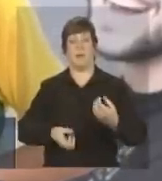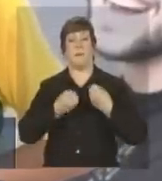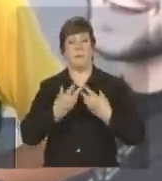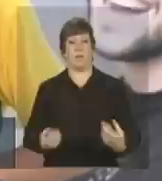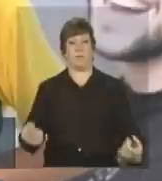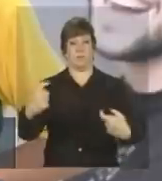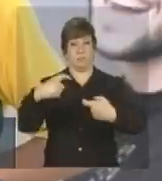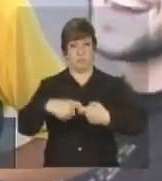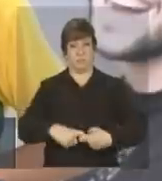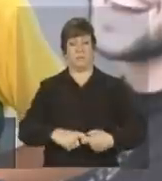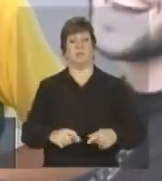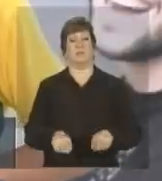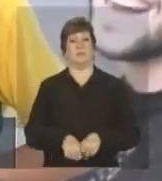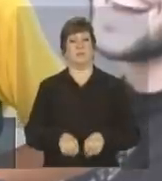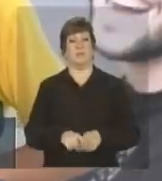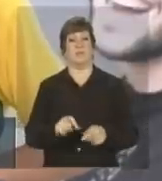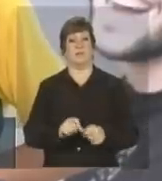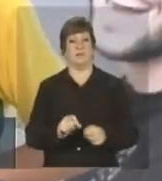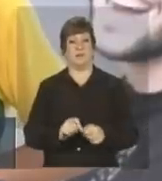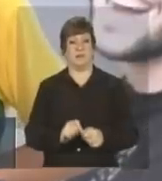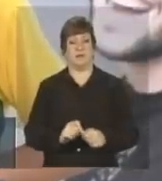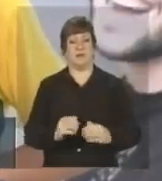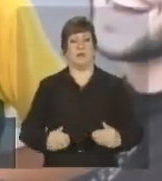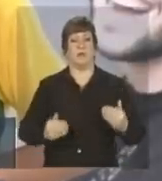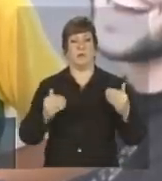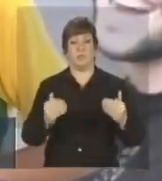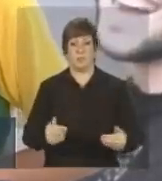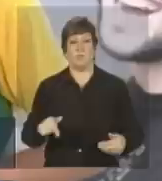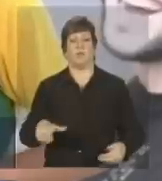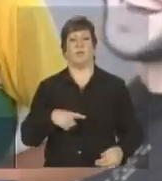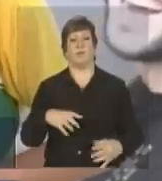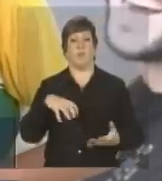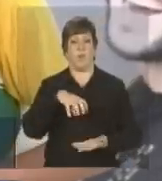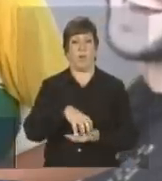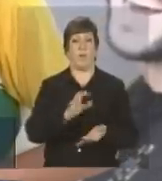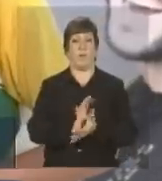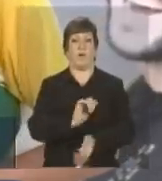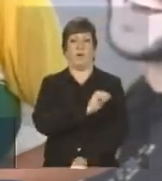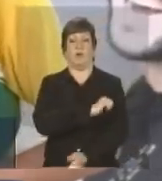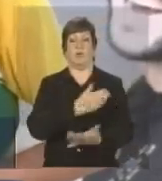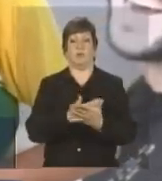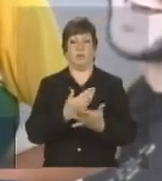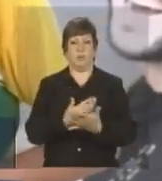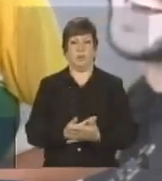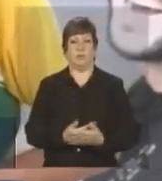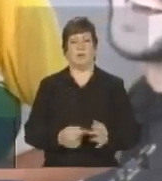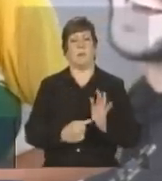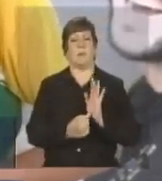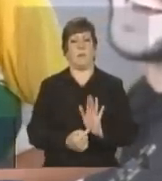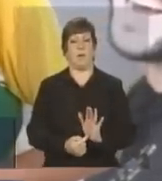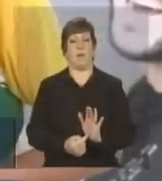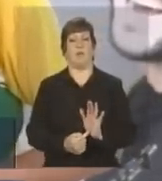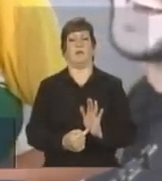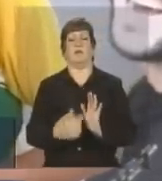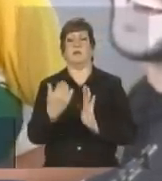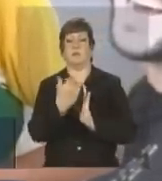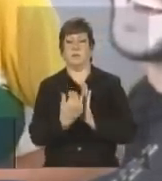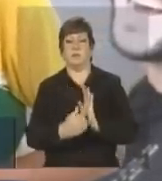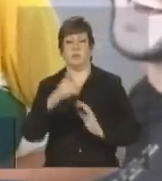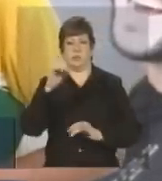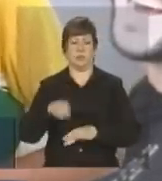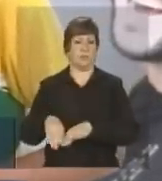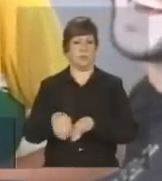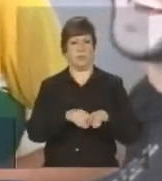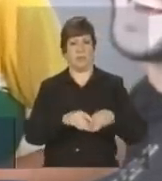estabelecida, a sensibilidade com a pauta avançada que o movimento estudantil brasileiro apresenta e a relação democrática com